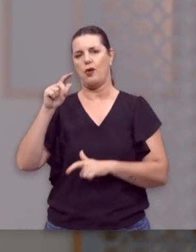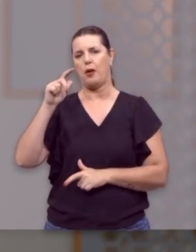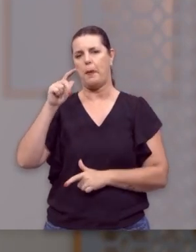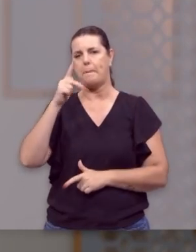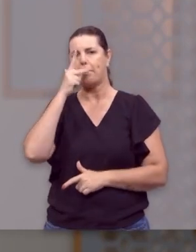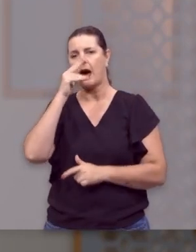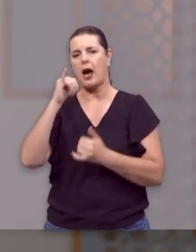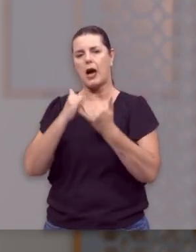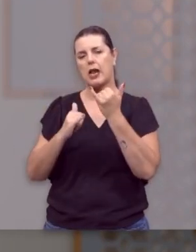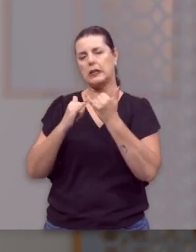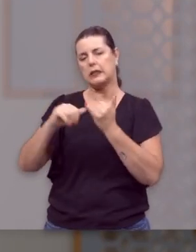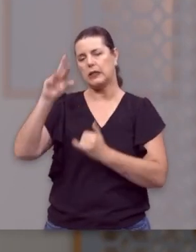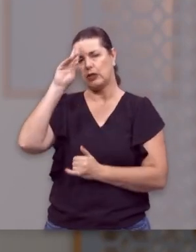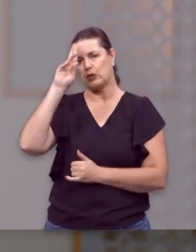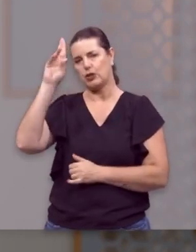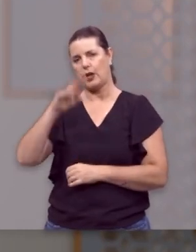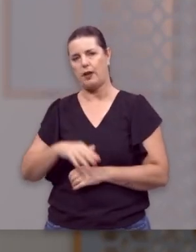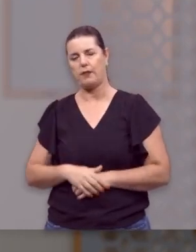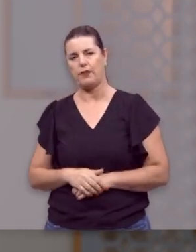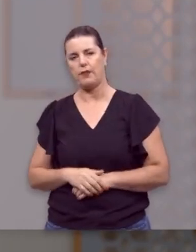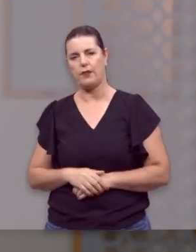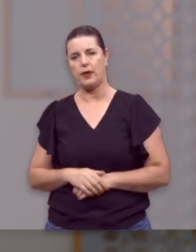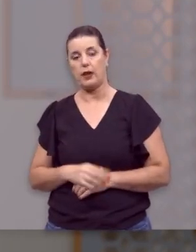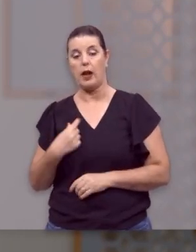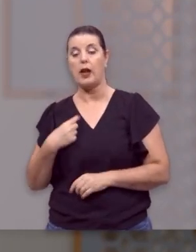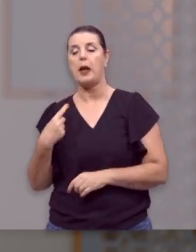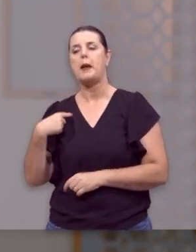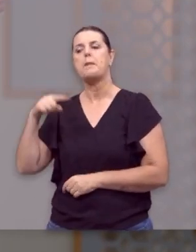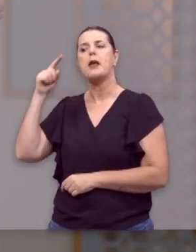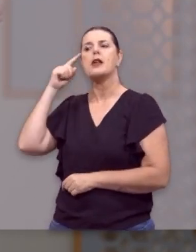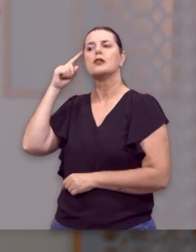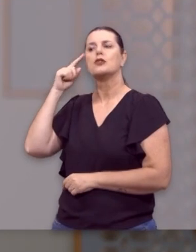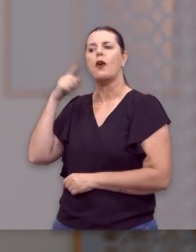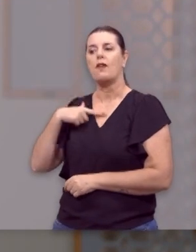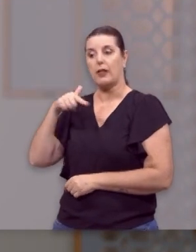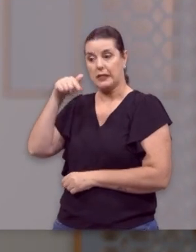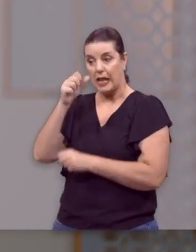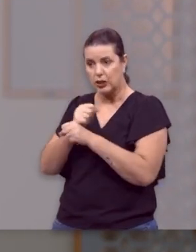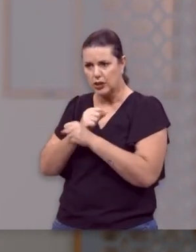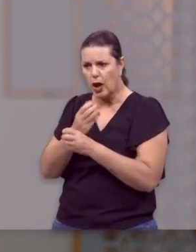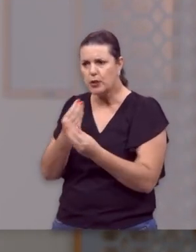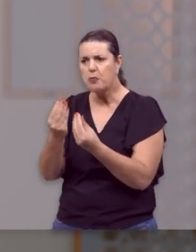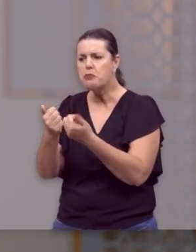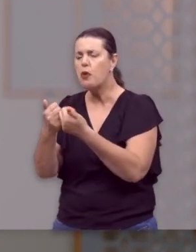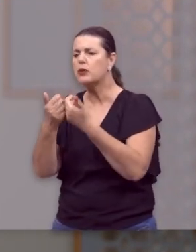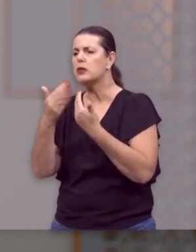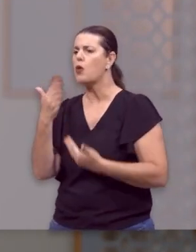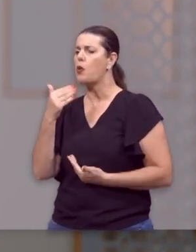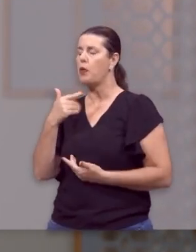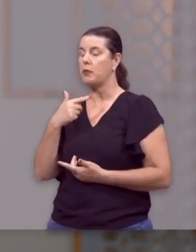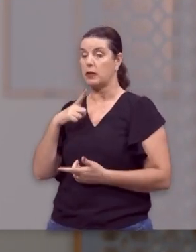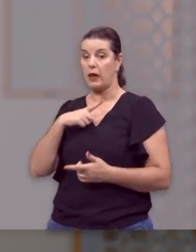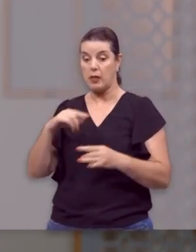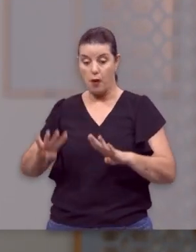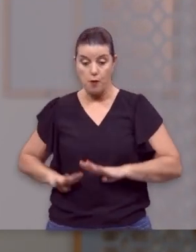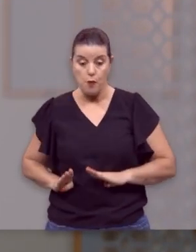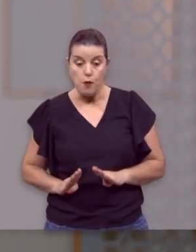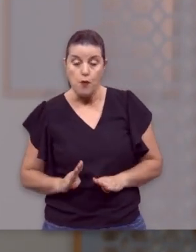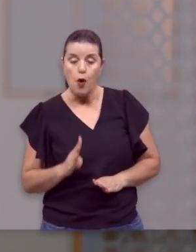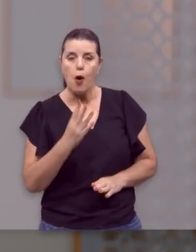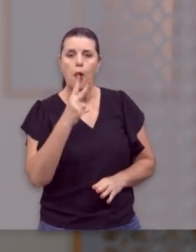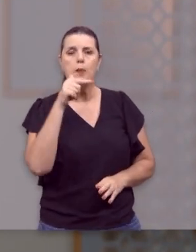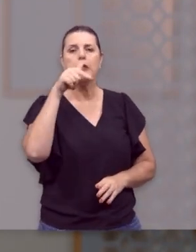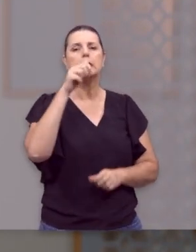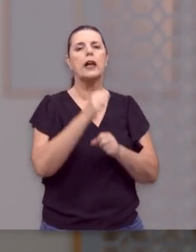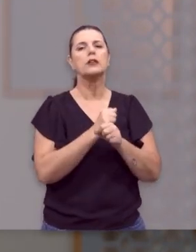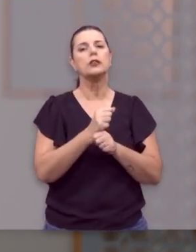aquele que haveria de ser o provedor do mundo, porque ele previu uma grande fartura em 7 anos, depois uma grande fome em 7 anos, e o Egito seria o